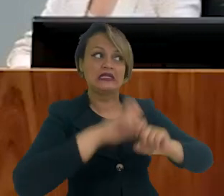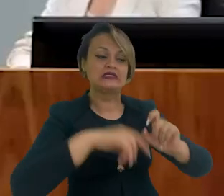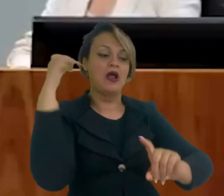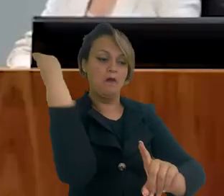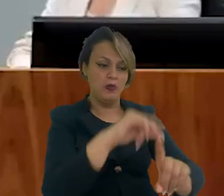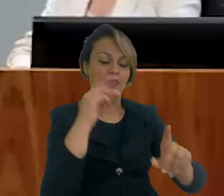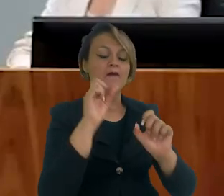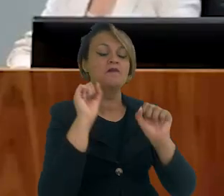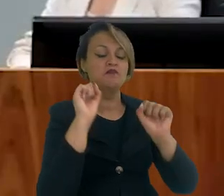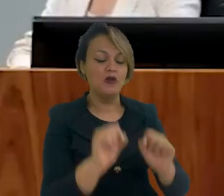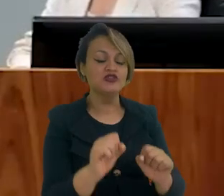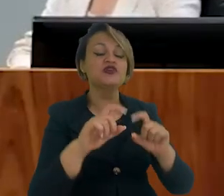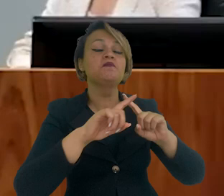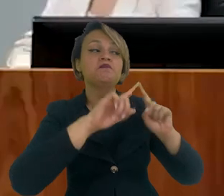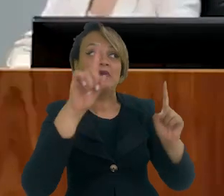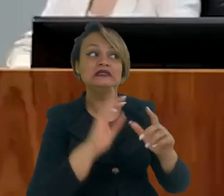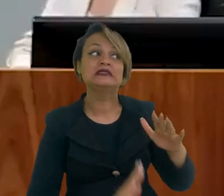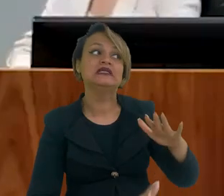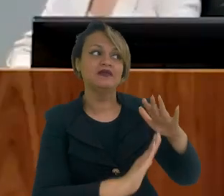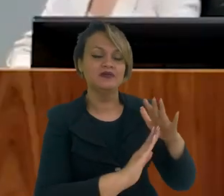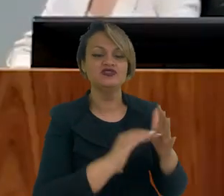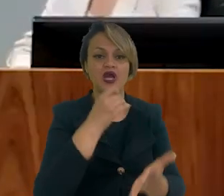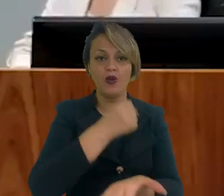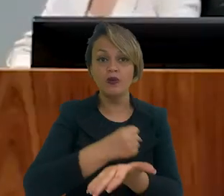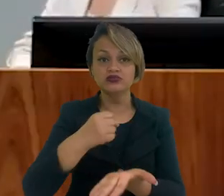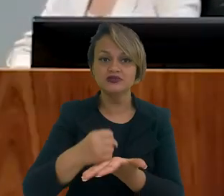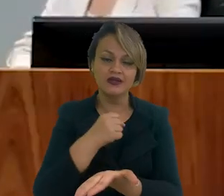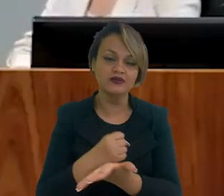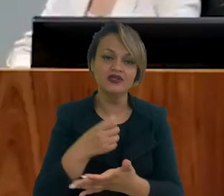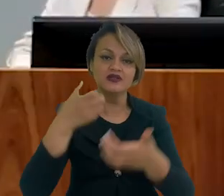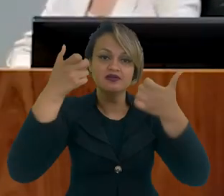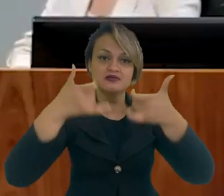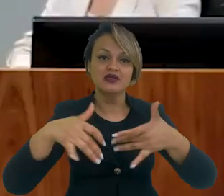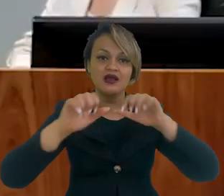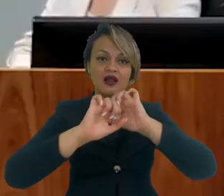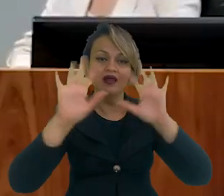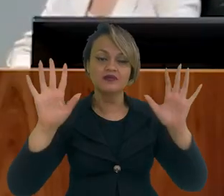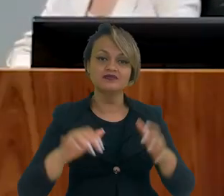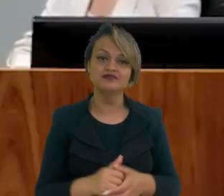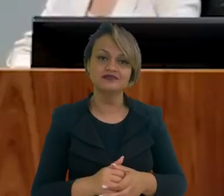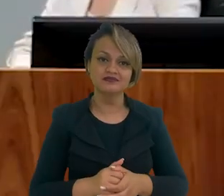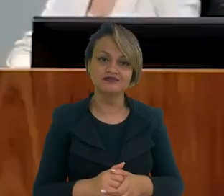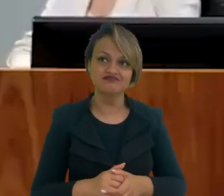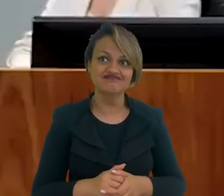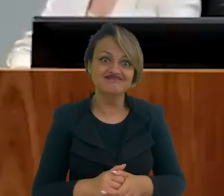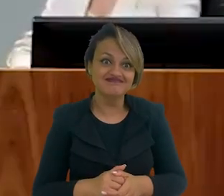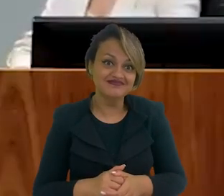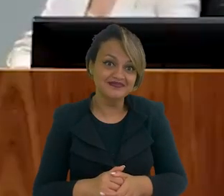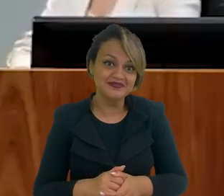mas olha que loucura eles queriam fazer isso justamente para evitar ações indenizatórias